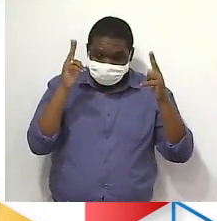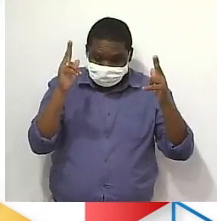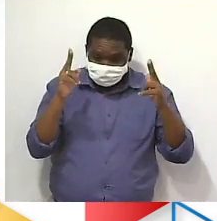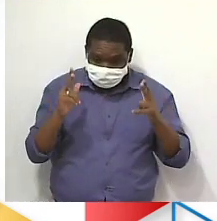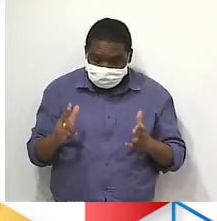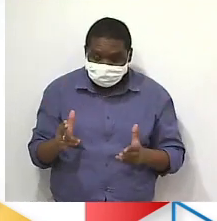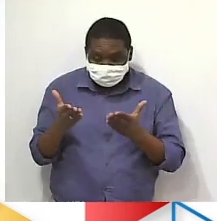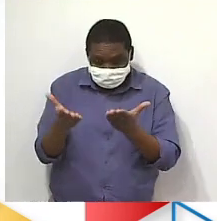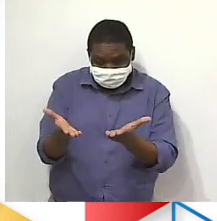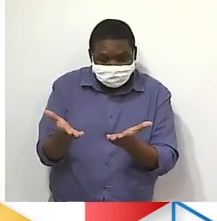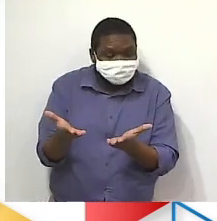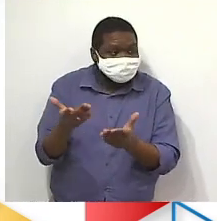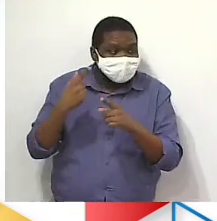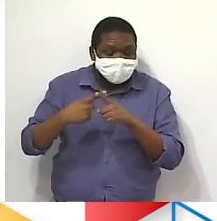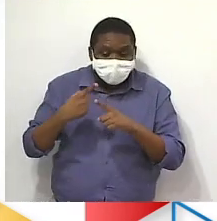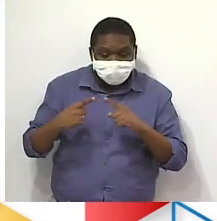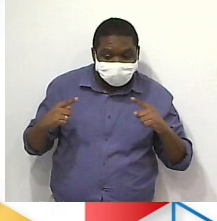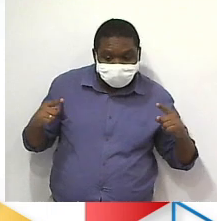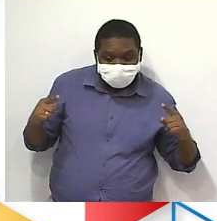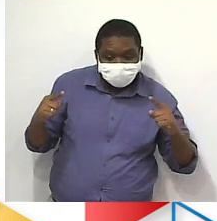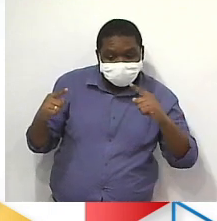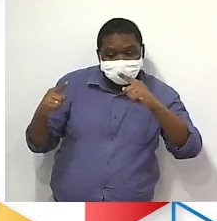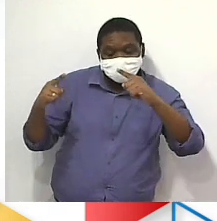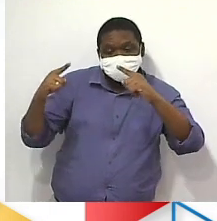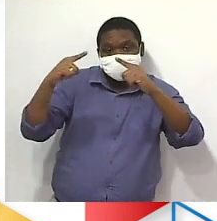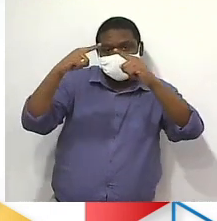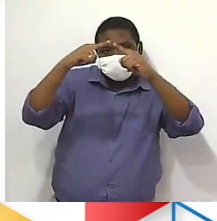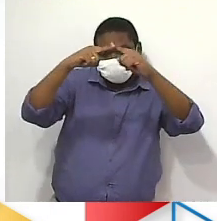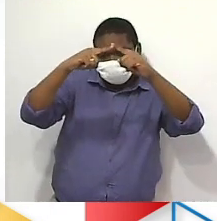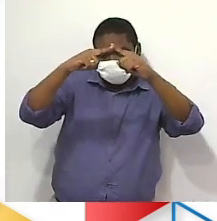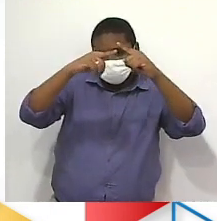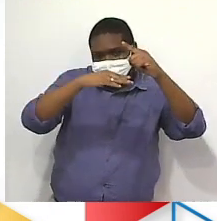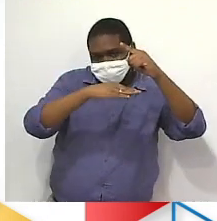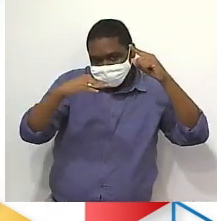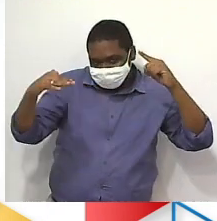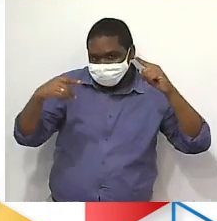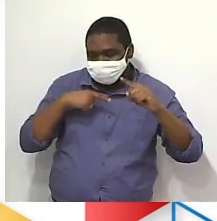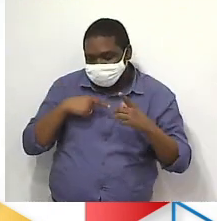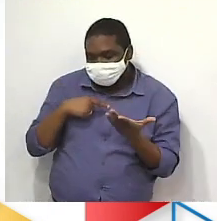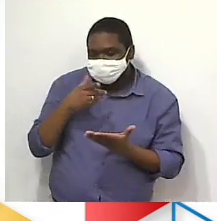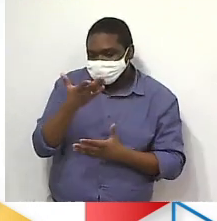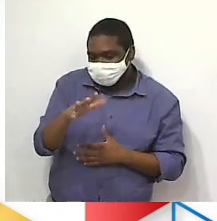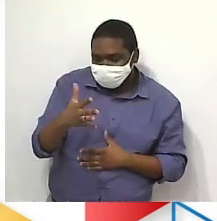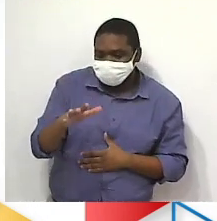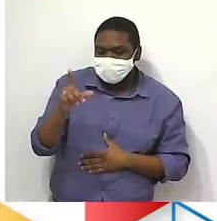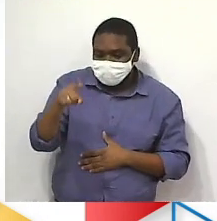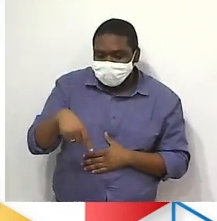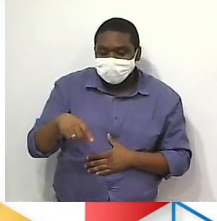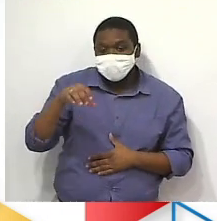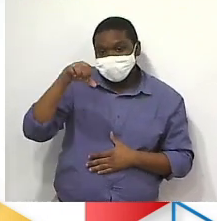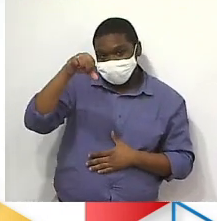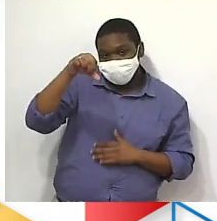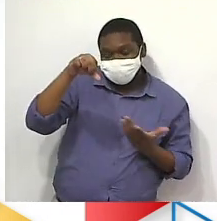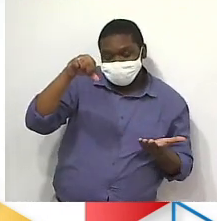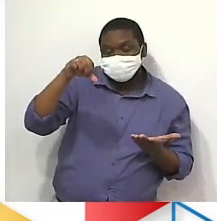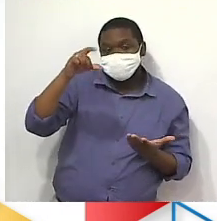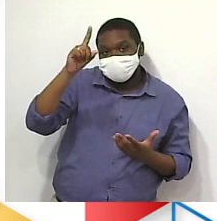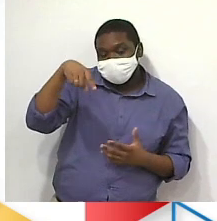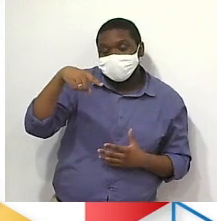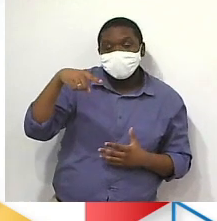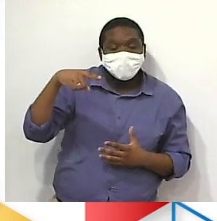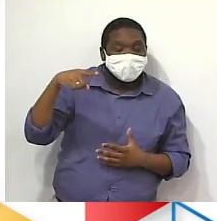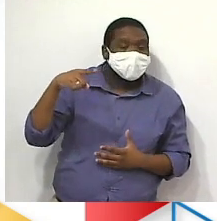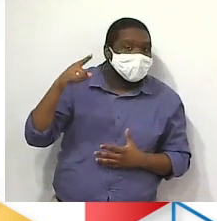quê? Porque a soma de 4 mais 5 vai dar 9. 9 é maior do que